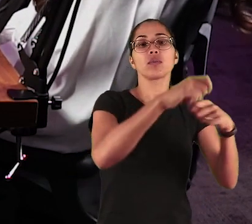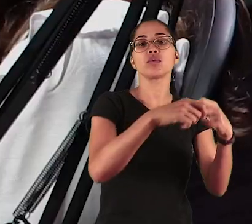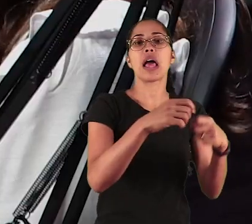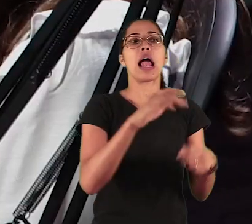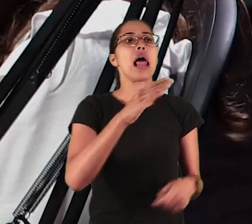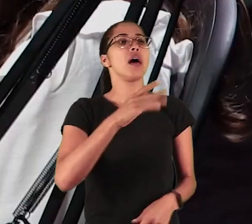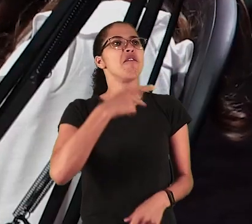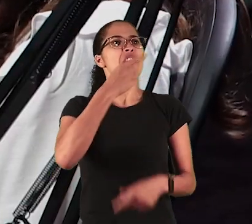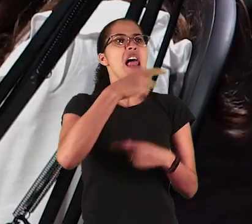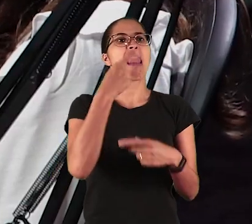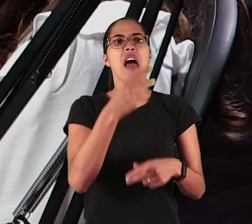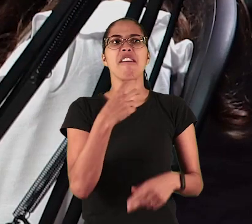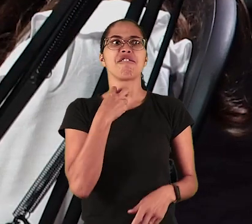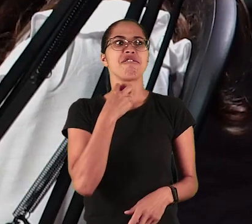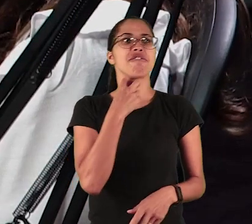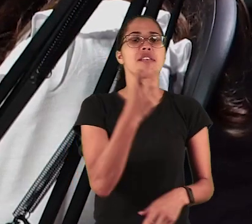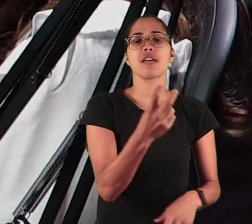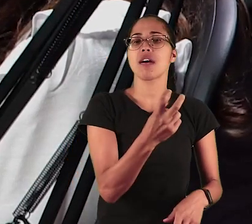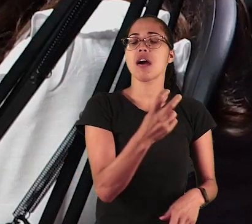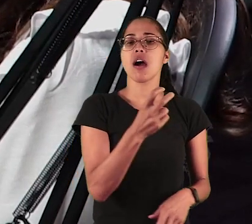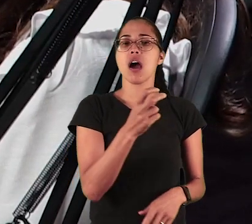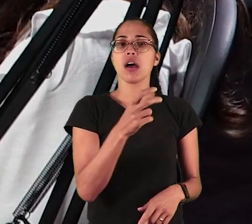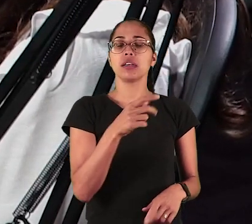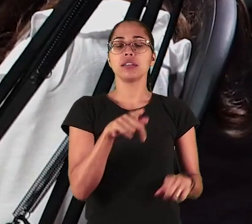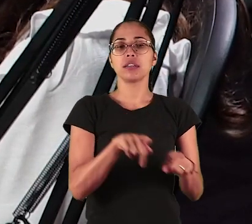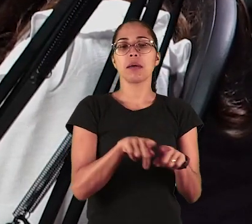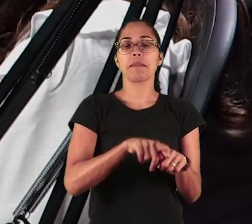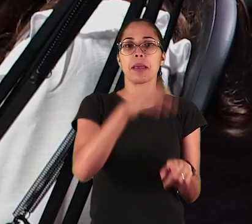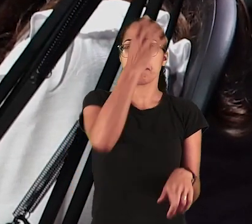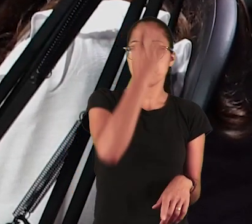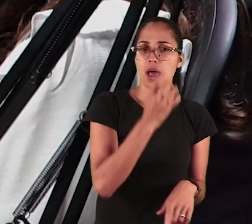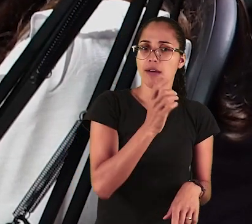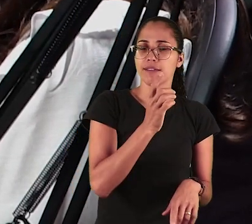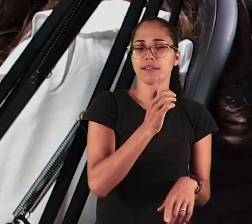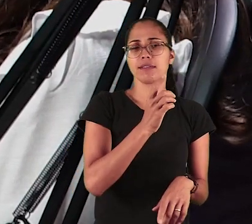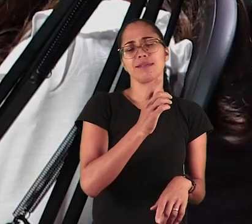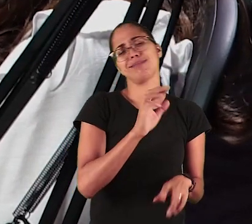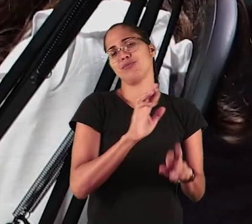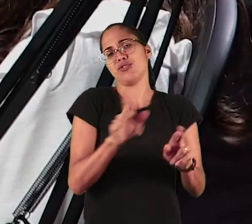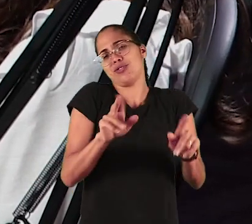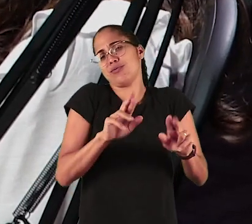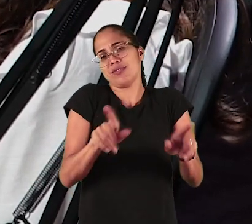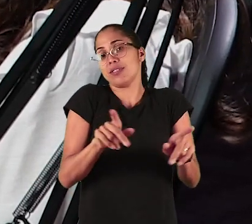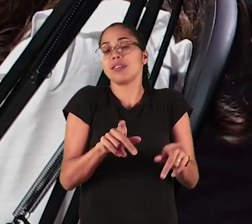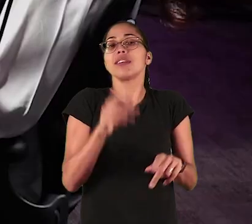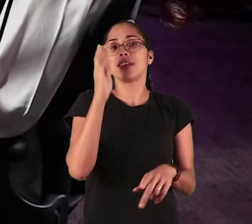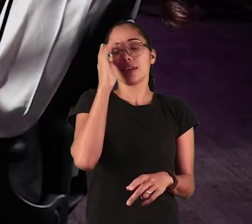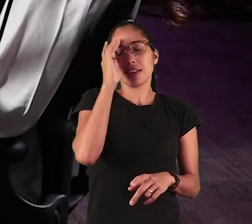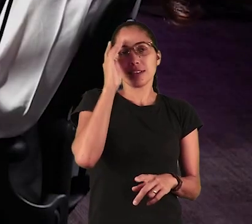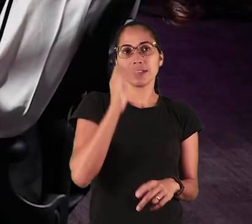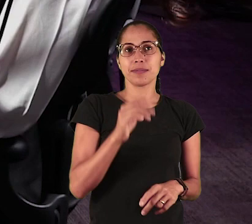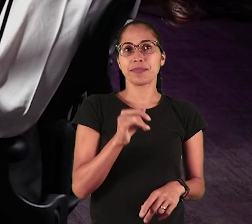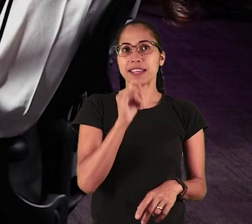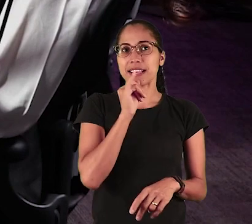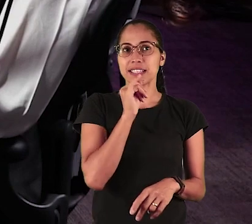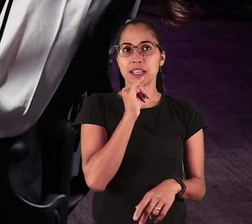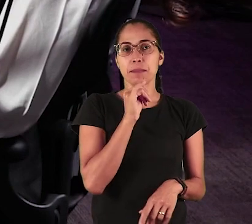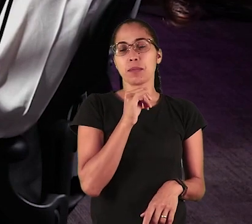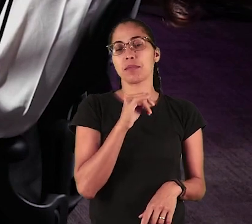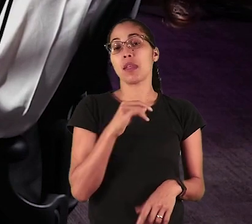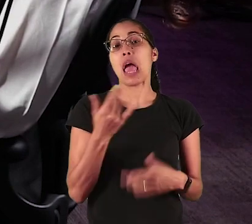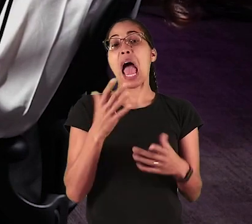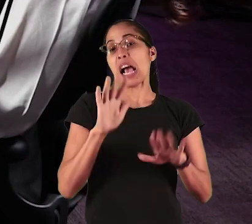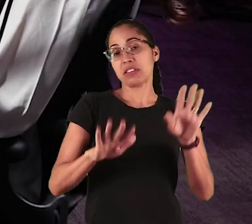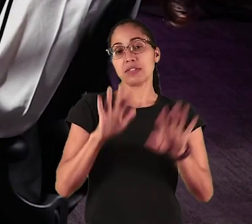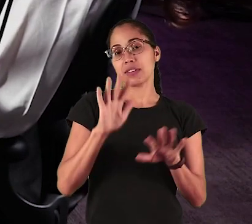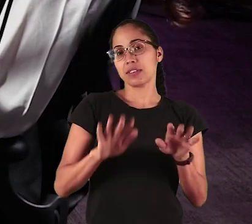quem é mais agressivo Então acho que isso é algo também que existe evoluindo existe muito daquilo de este lugar não